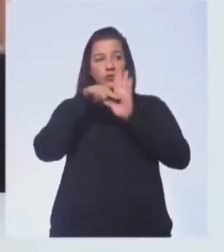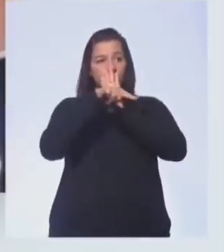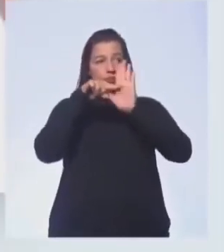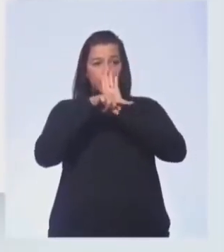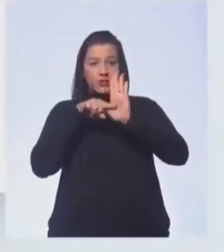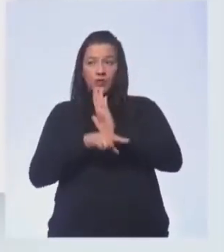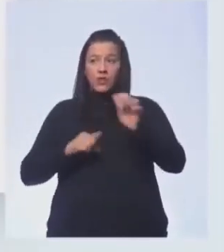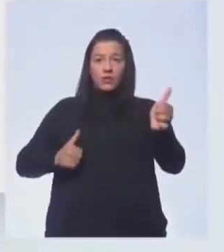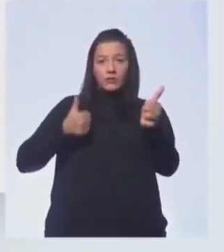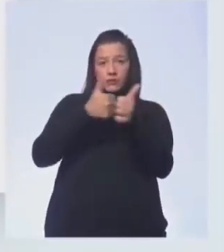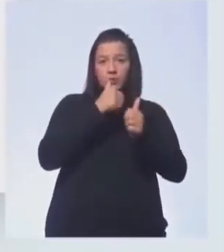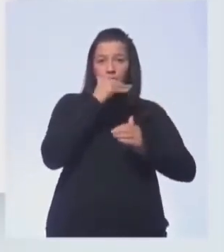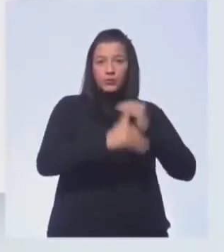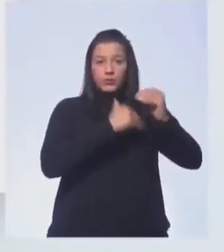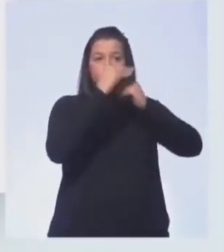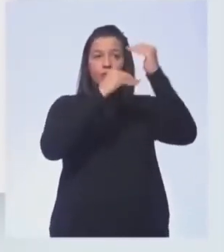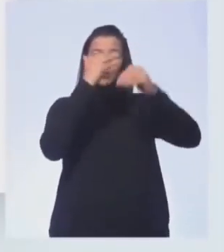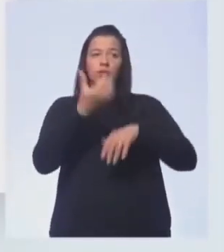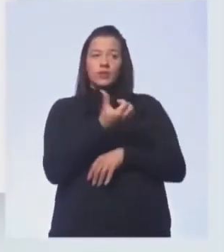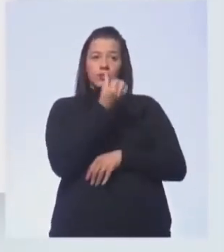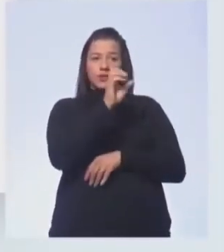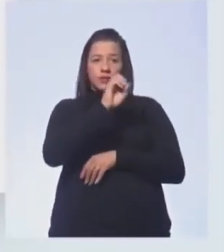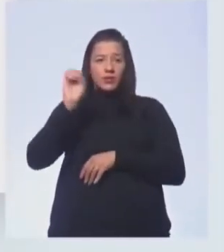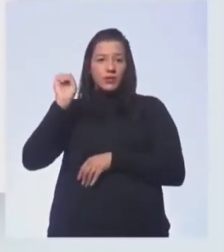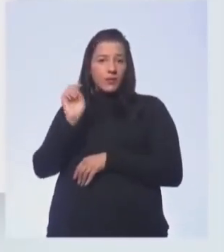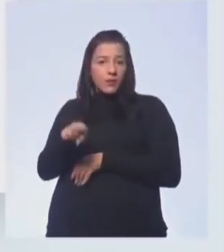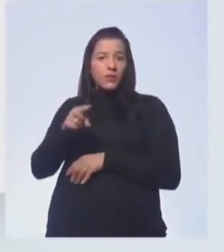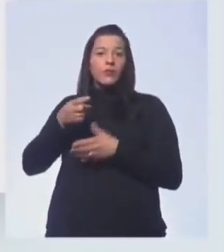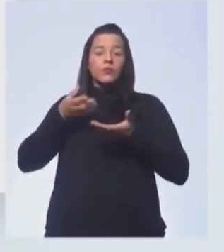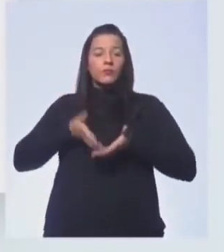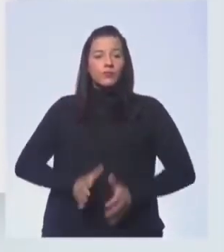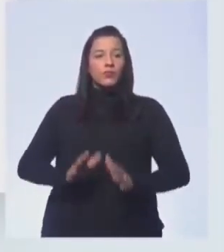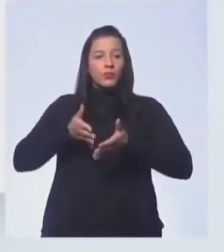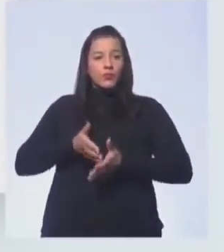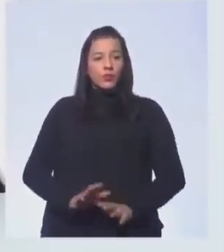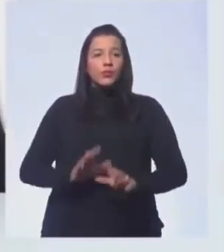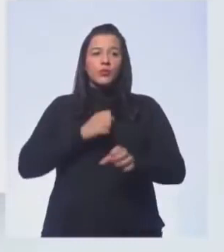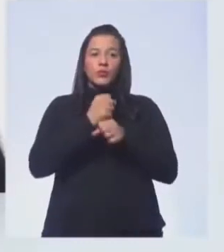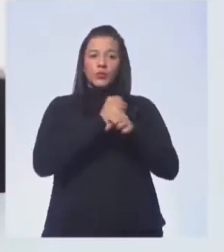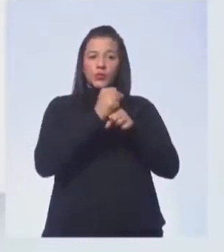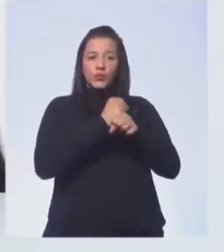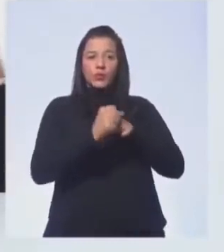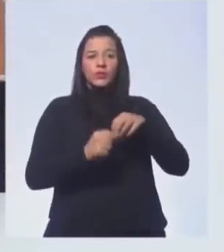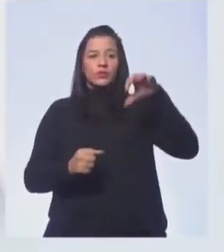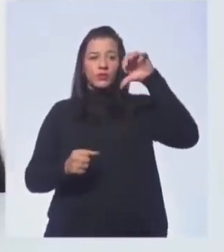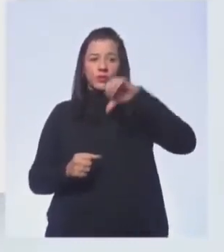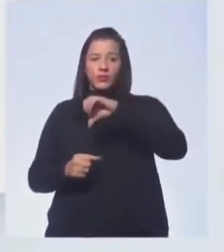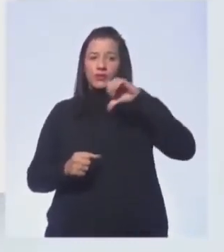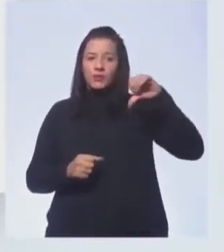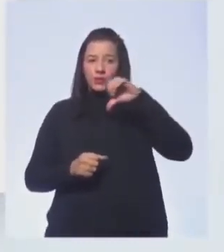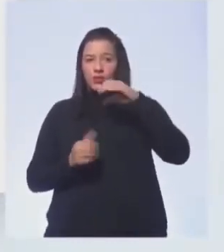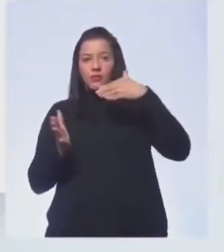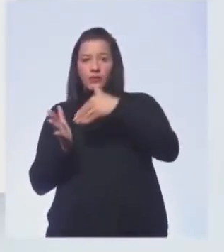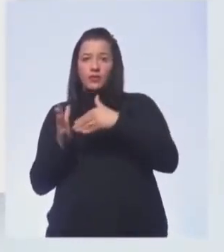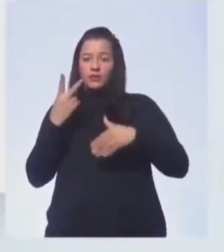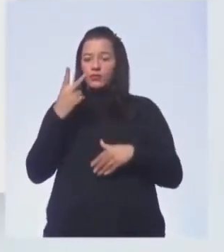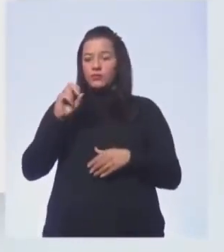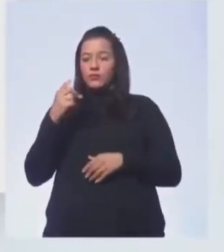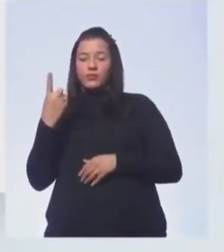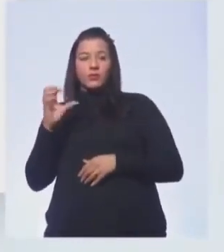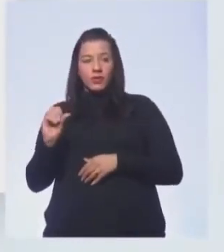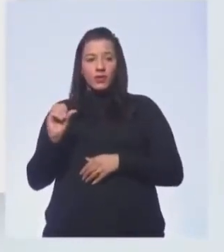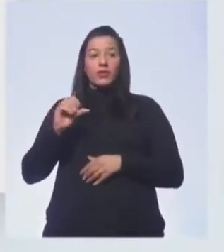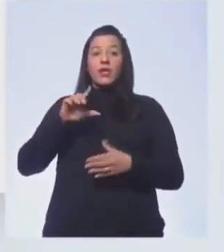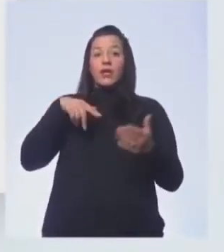acompanhou o desenvolvimento de 600 mil crianças, nascidas entre 1999 e 2010, desde quando